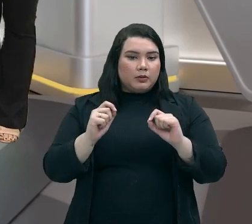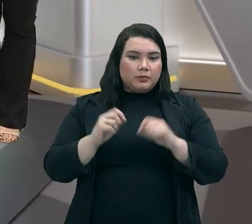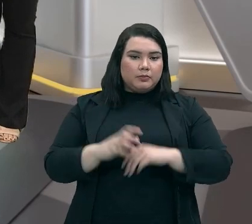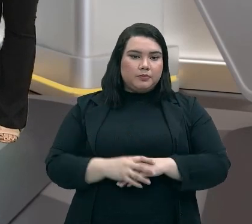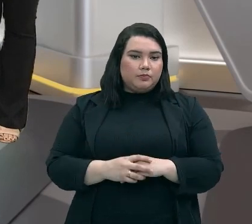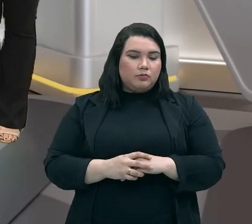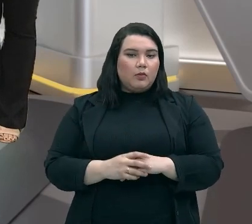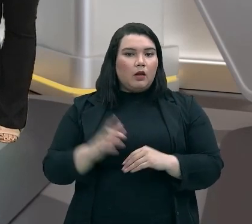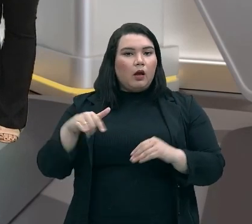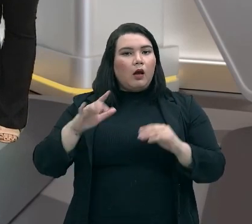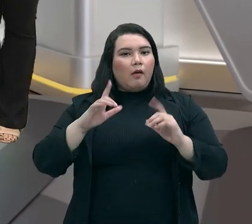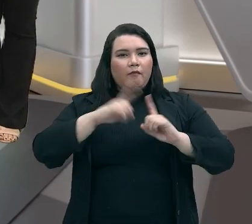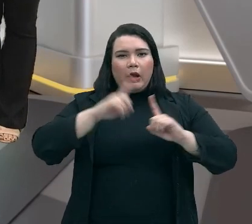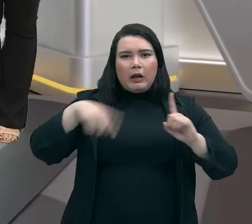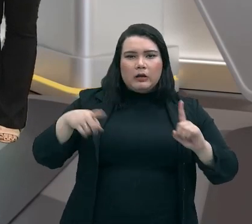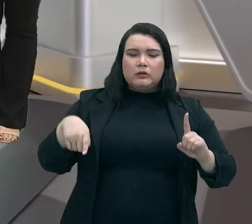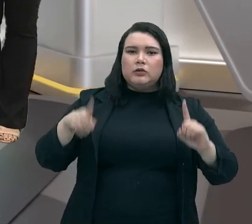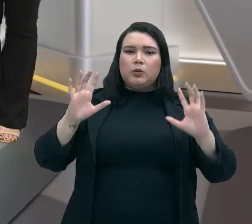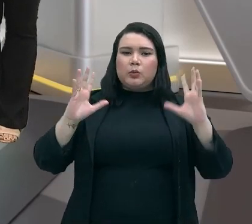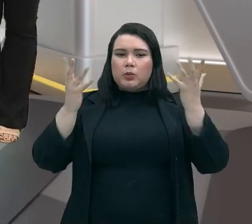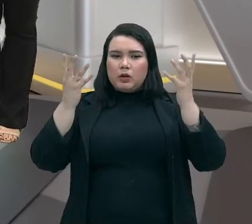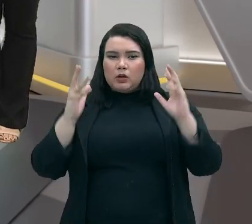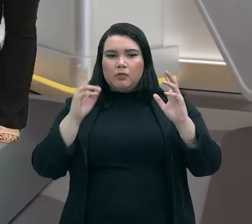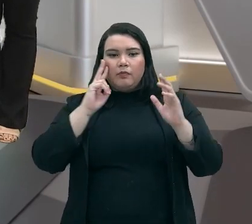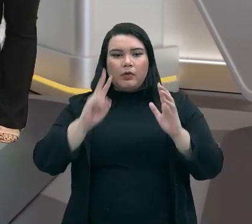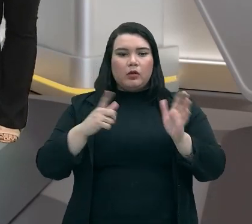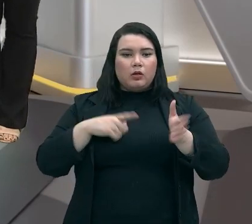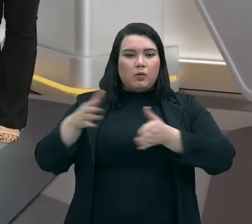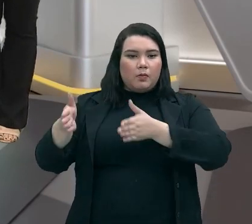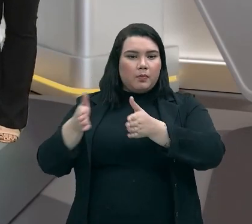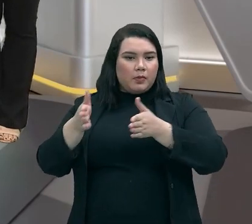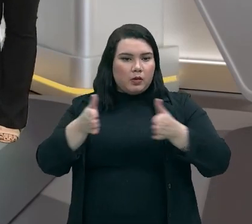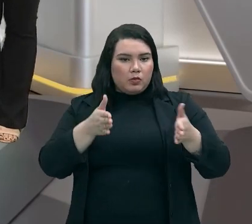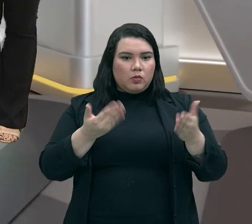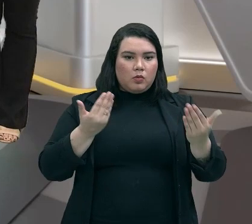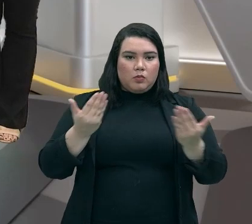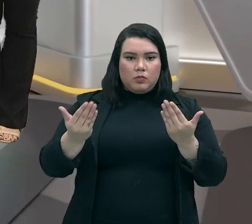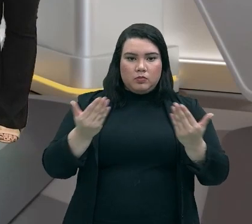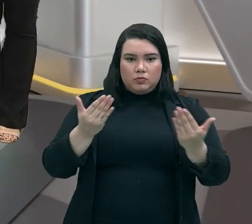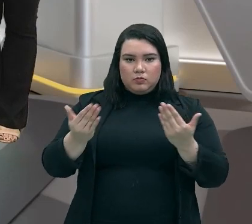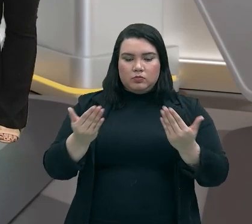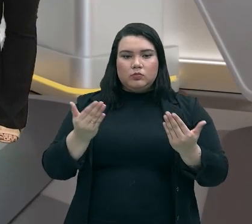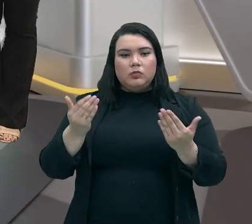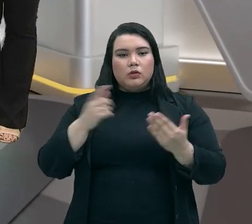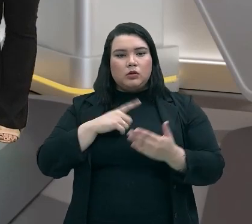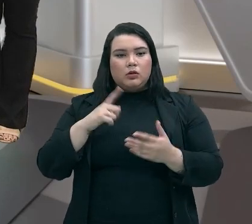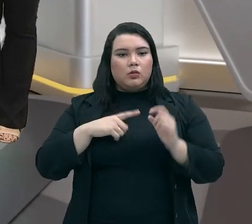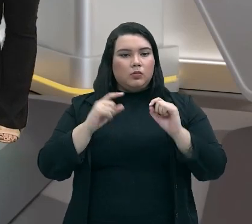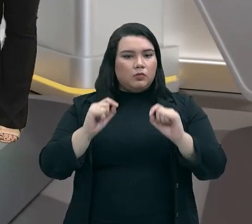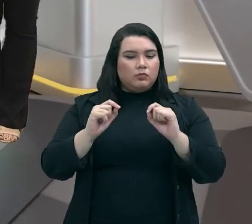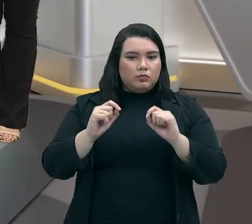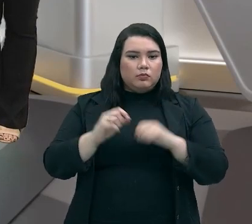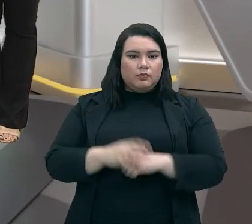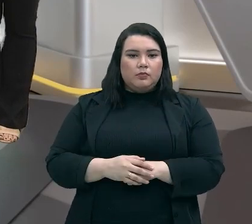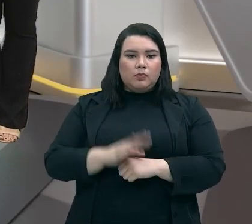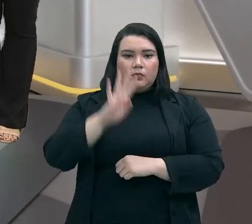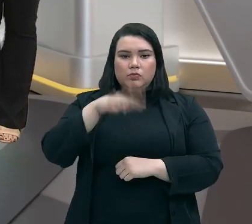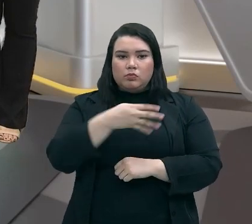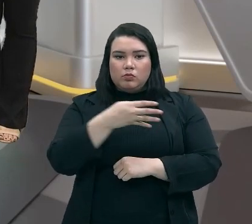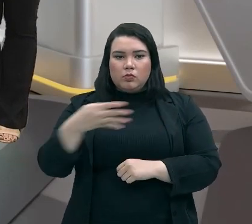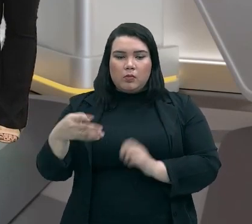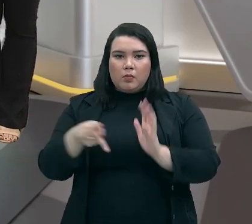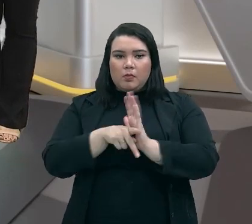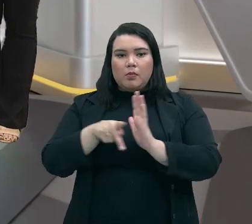natural do clima observada durante os períodos comparáveis, segundo a Convenção do Quadro das